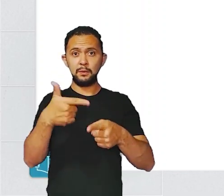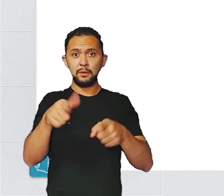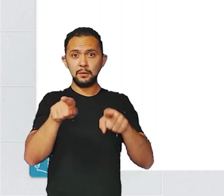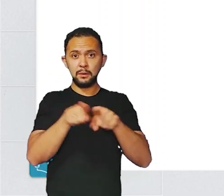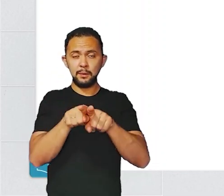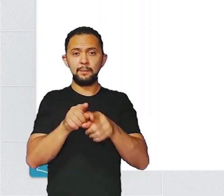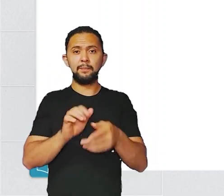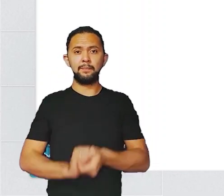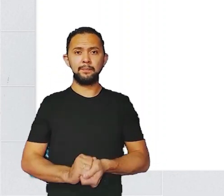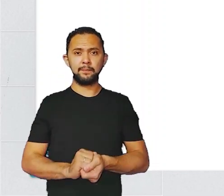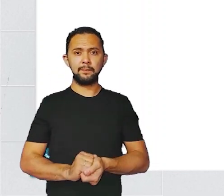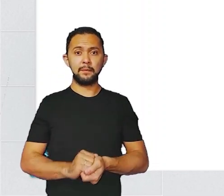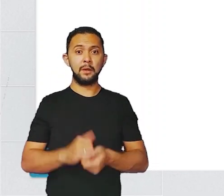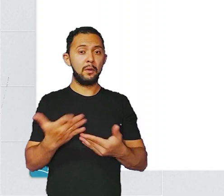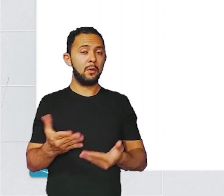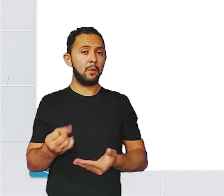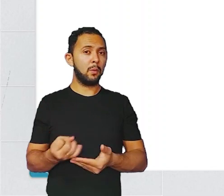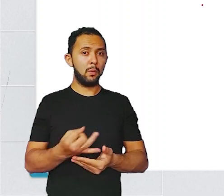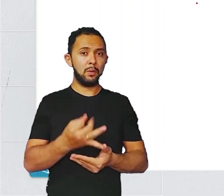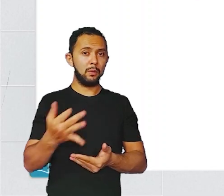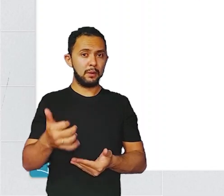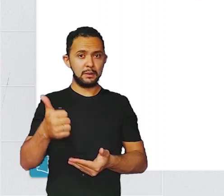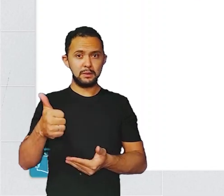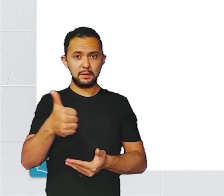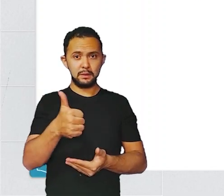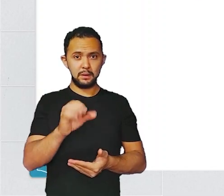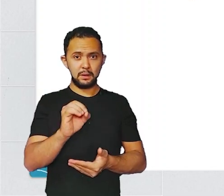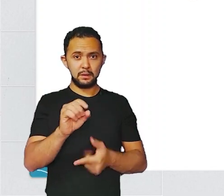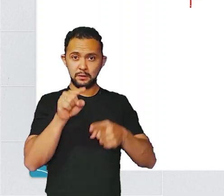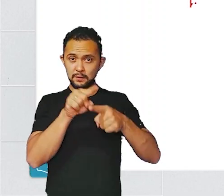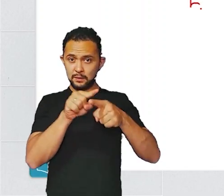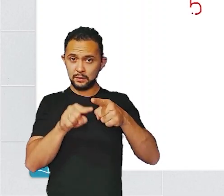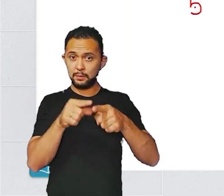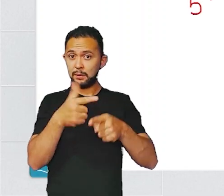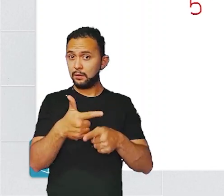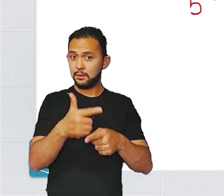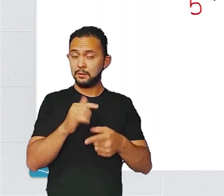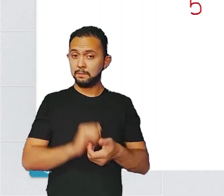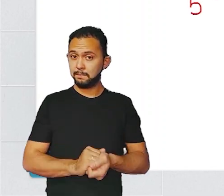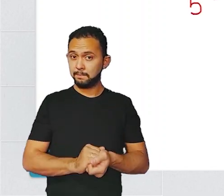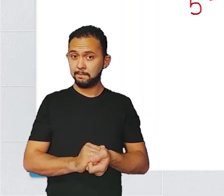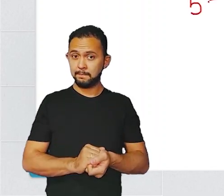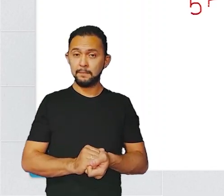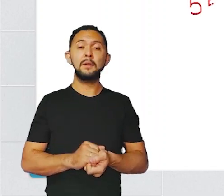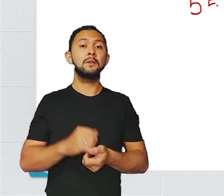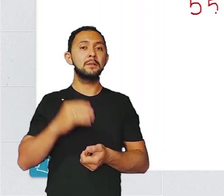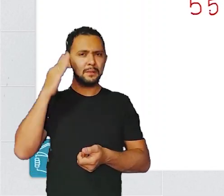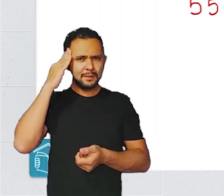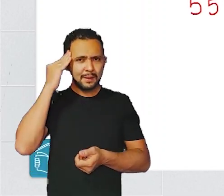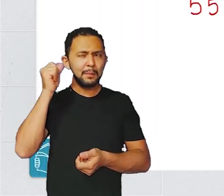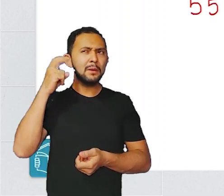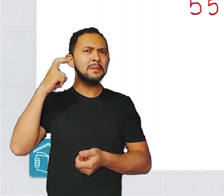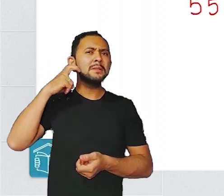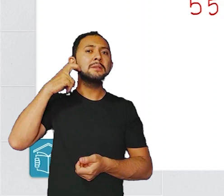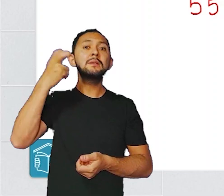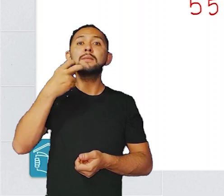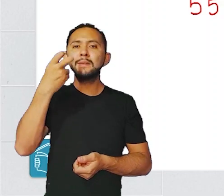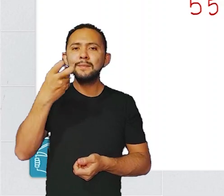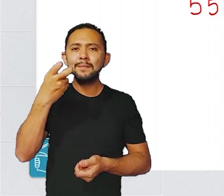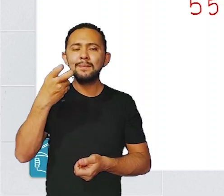fazer essa divisão. Quanto é 110 dividido para 2? Ó, tenho certeza que gritaram aí. é